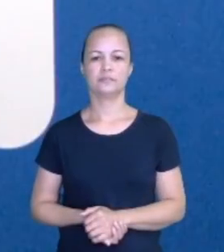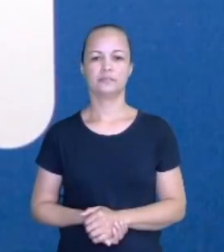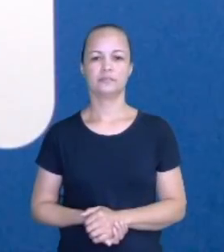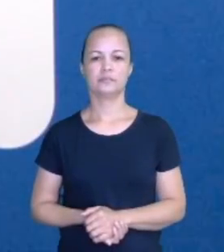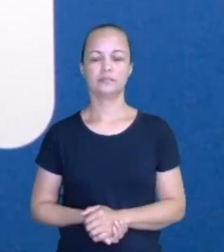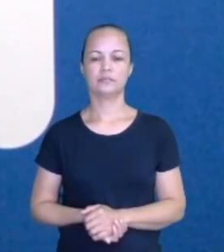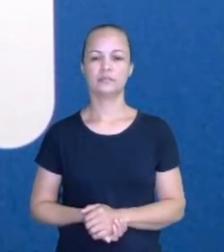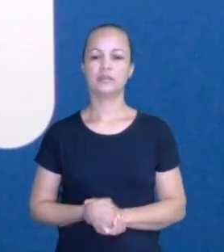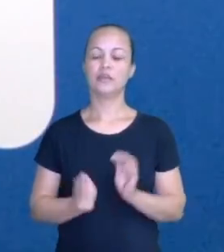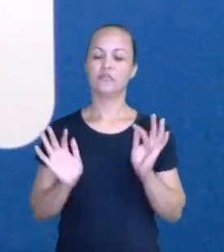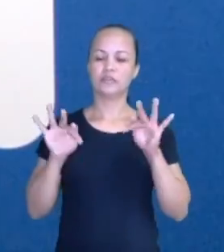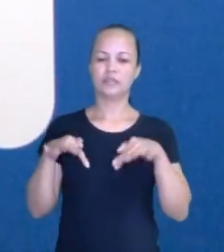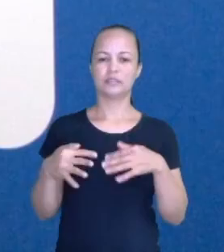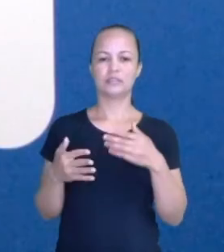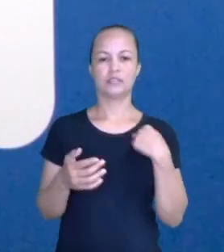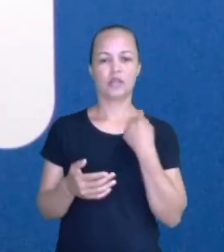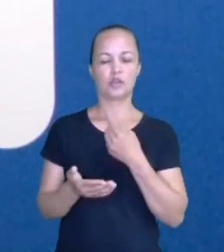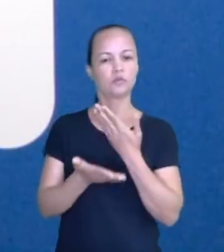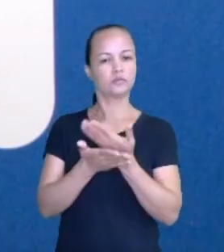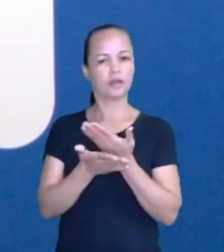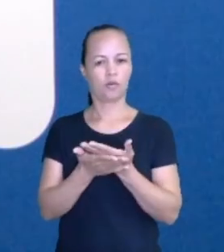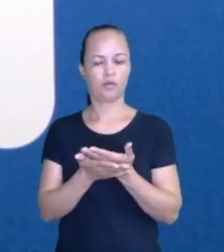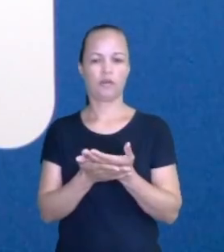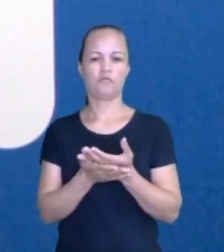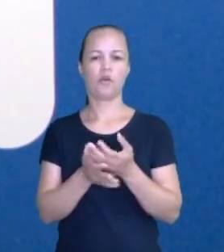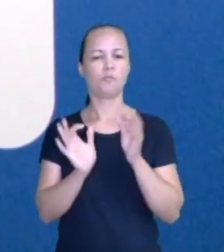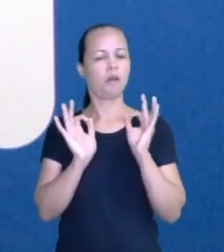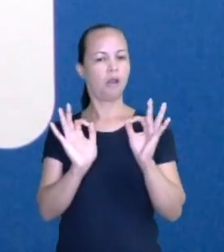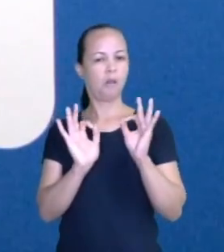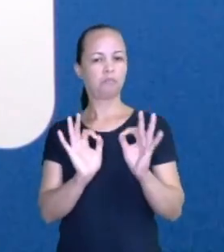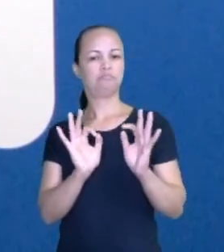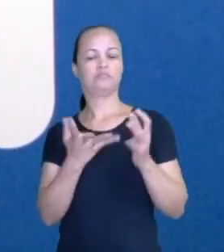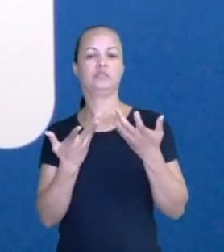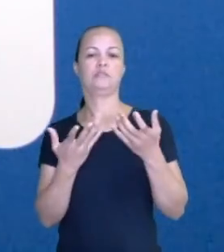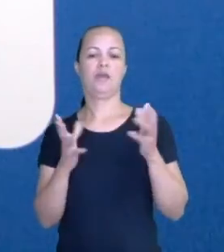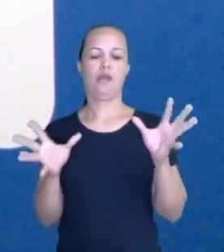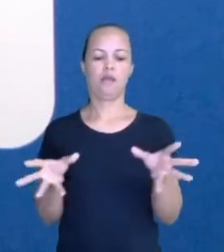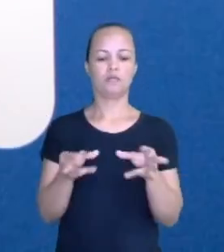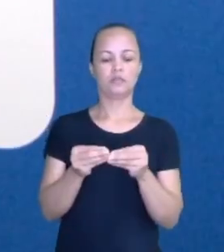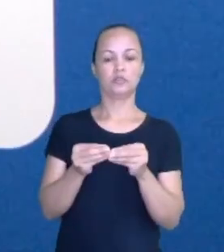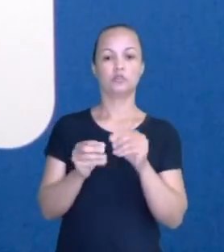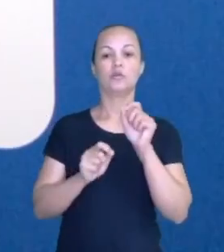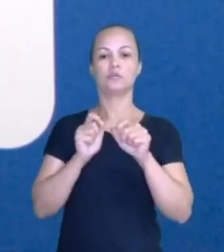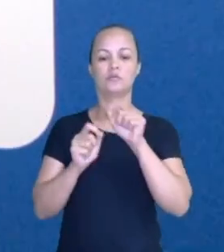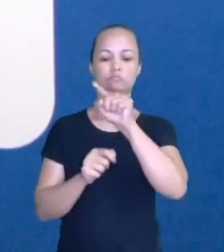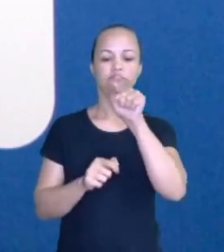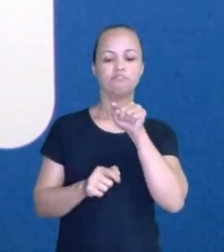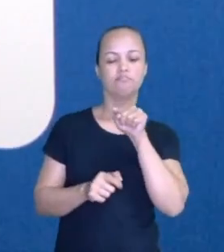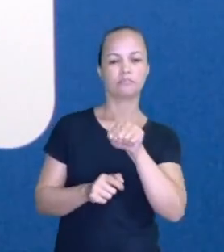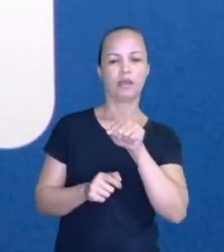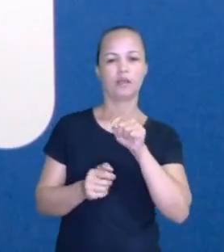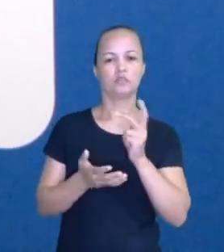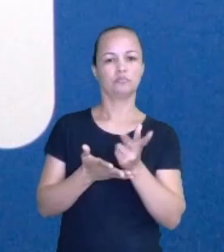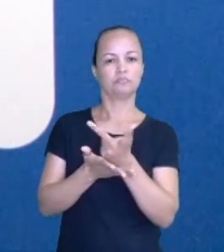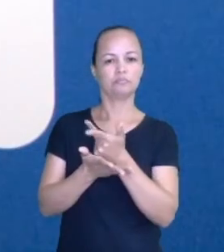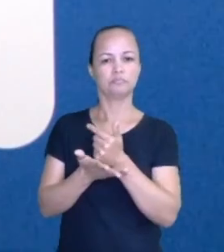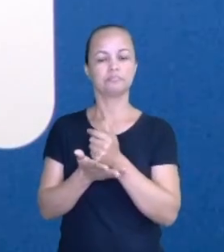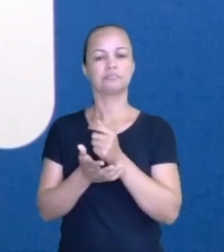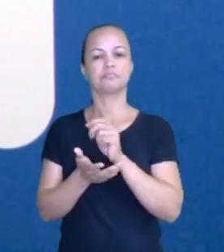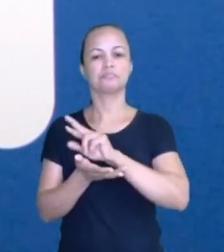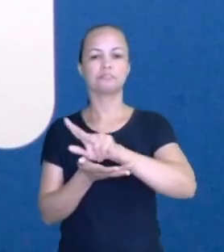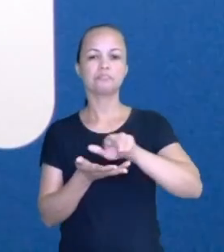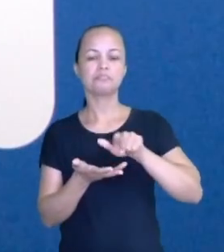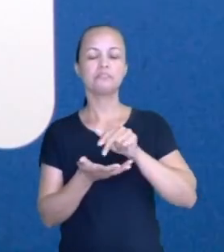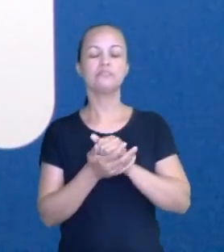Assim, finalizamos a nossa aula, pessoal. Foi uma ótima revisão sobre sinais de pontuação, certo? Continue estudando aí de